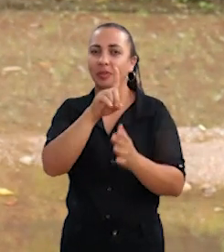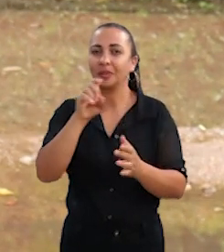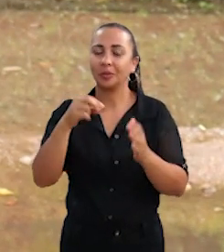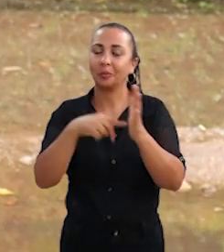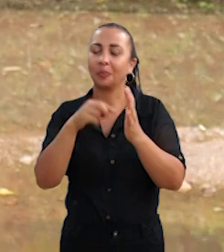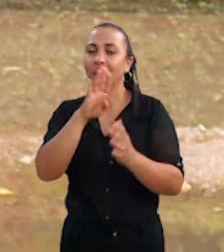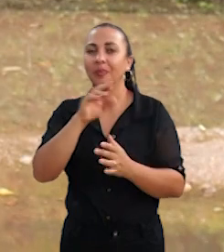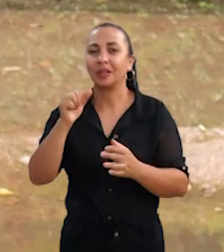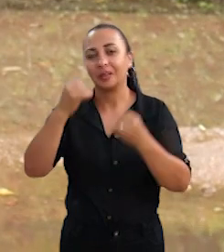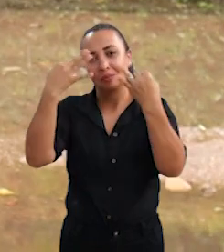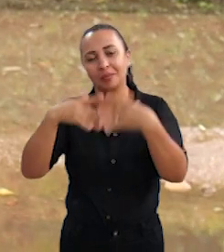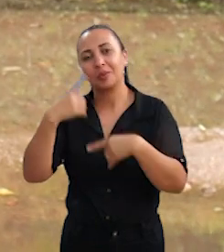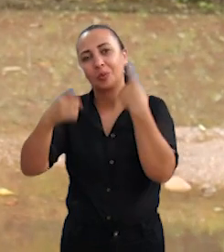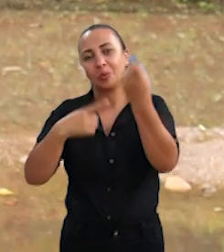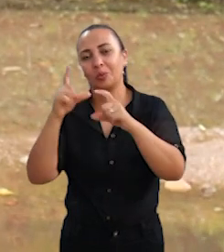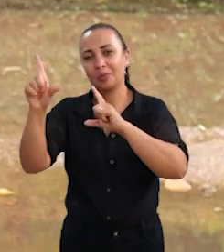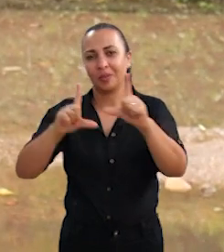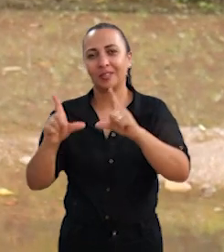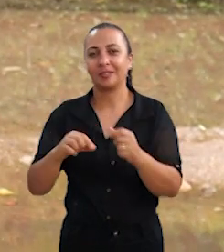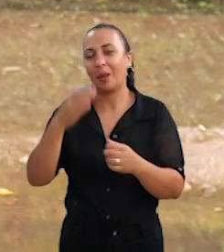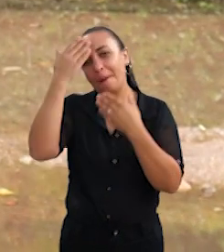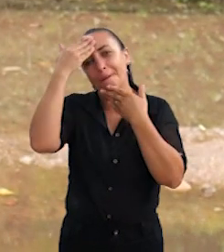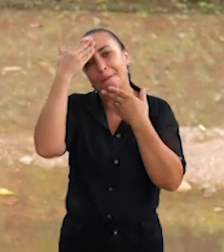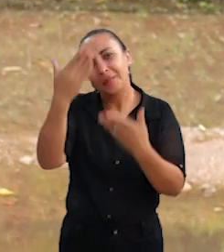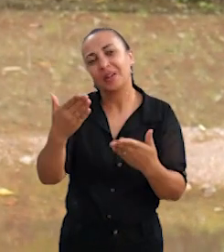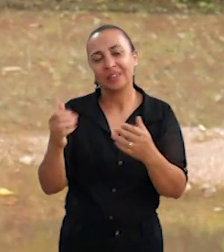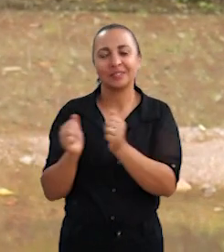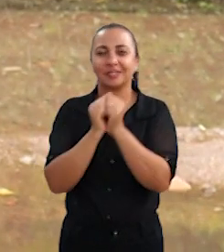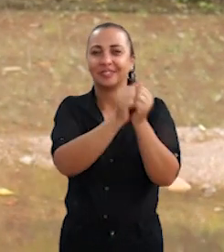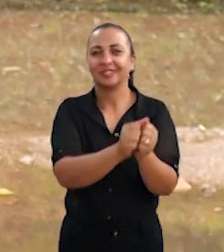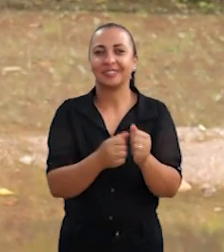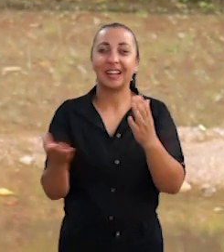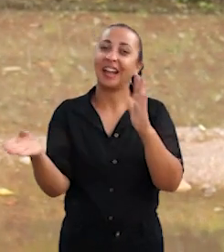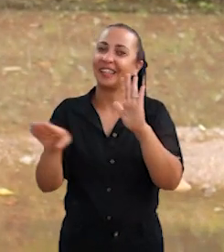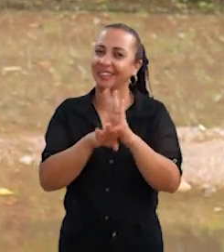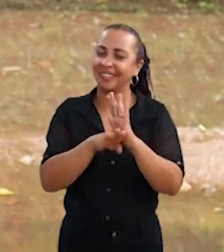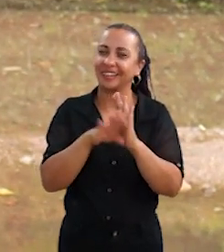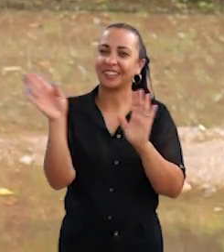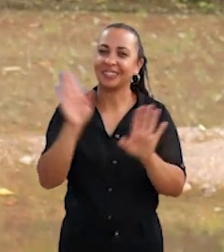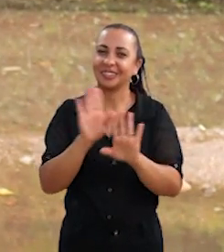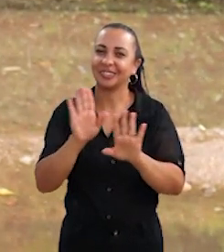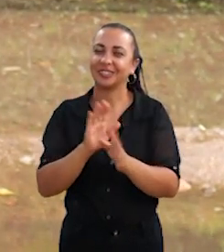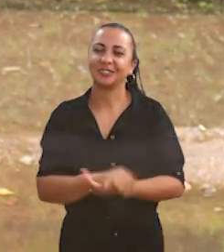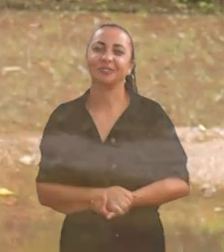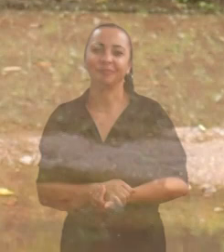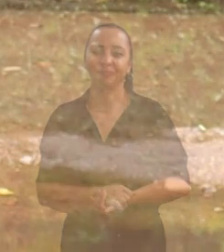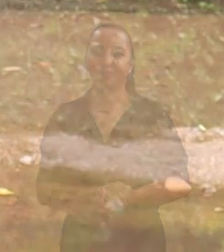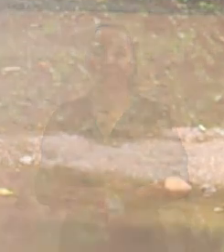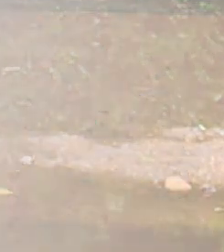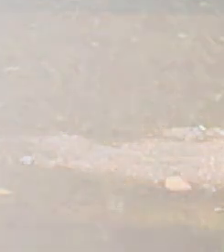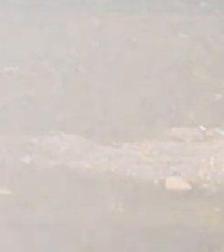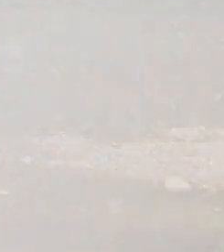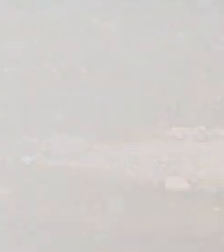univerciência@uesb.edu.br que a gente explica por aqui em um próximo programa. Muito obrigado pela companhia, até a próxima e tchau, tchau.